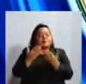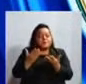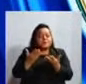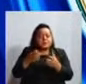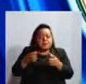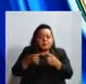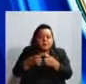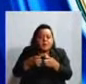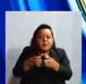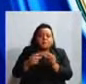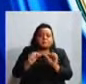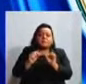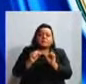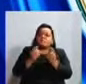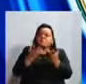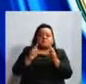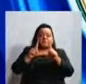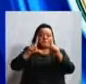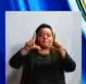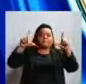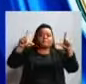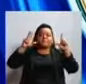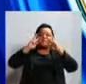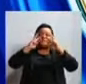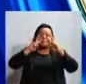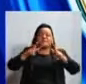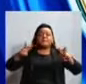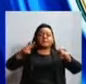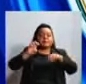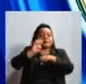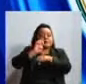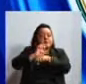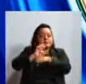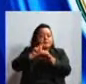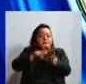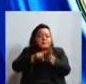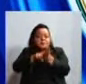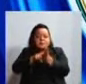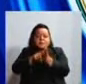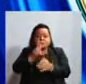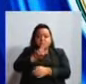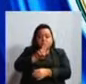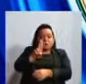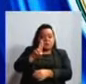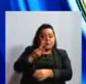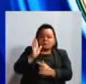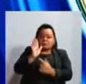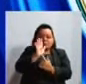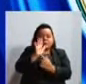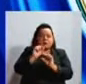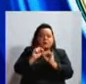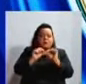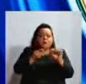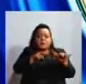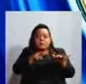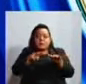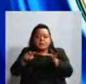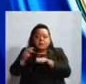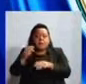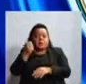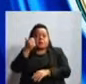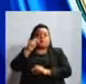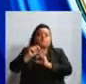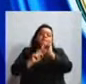ainda sem muita expressão em nosso Estado. Nas pesquisas, seu nome ainda não aparece. E há menos de duas semanas para o dia da eleição,